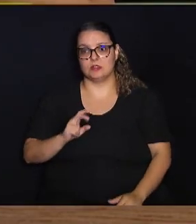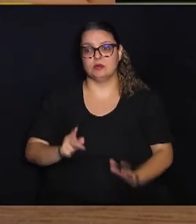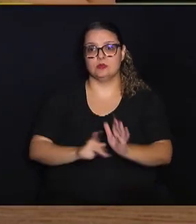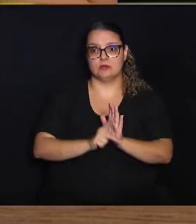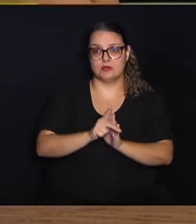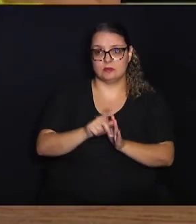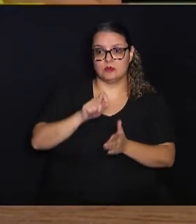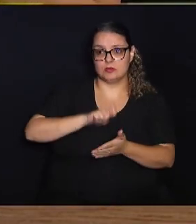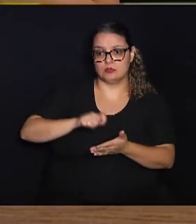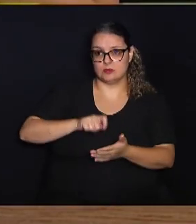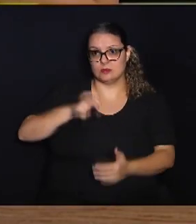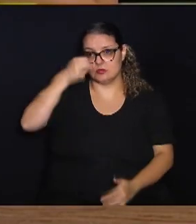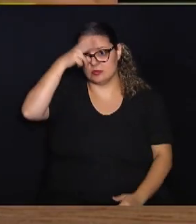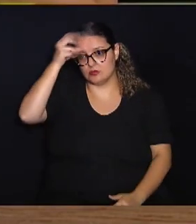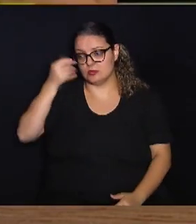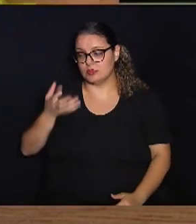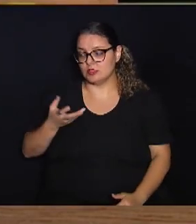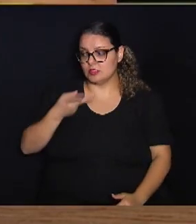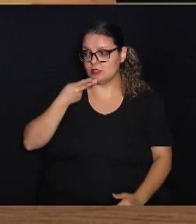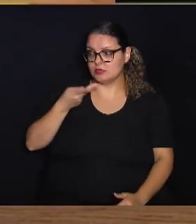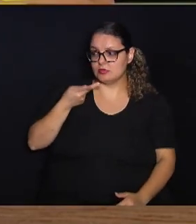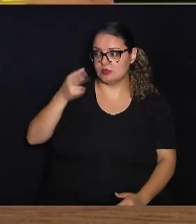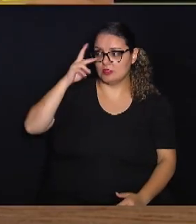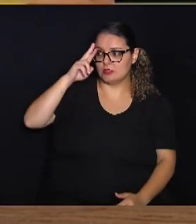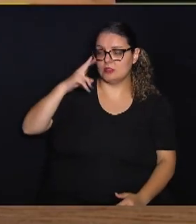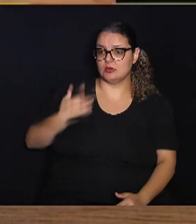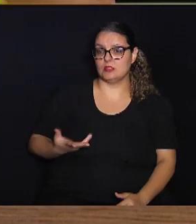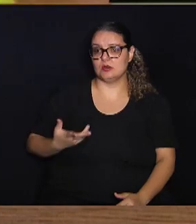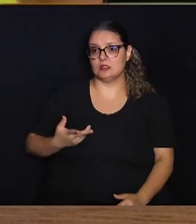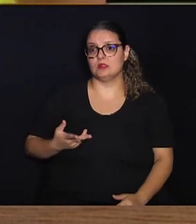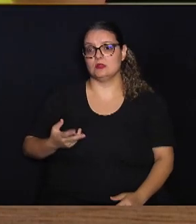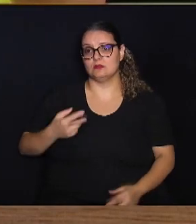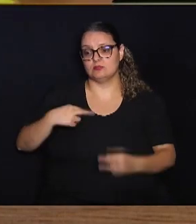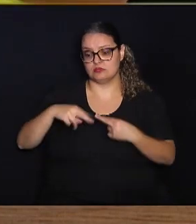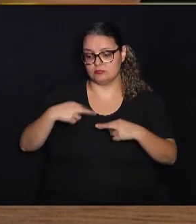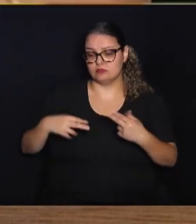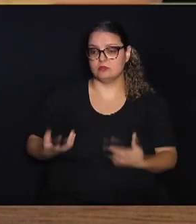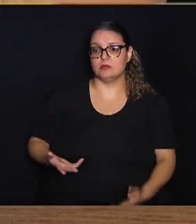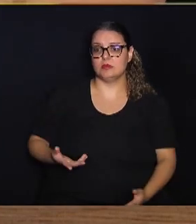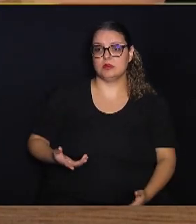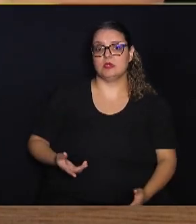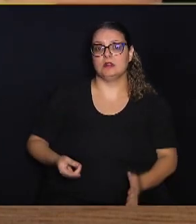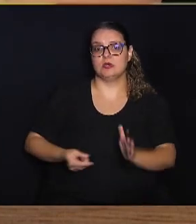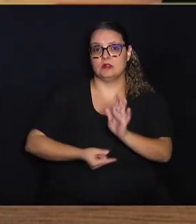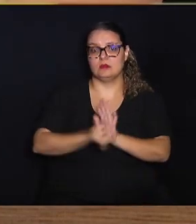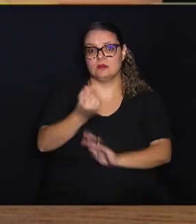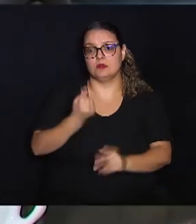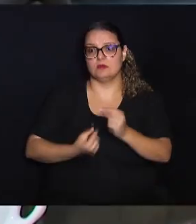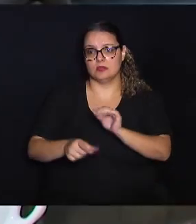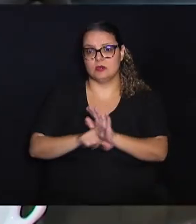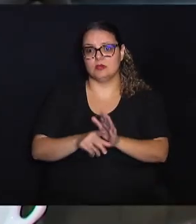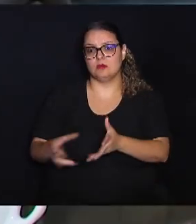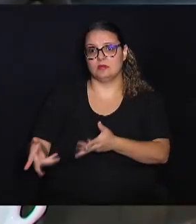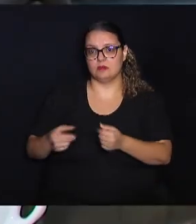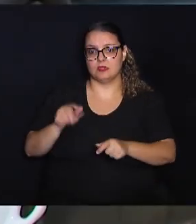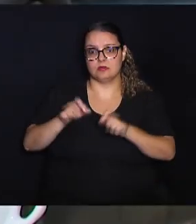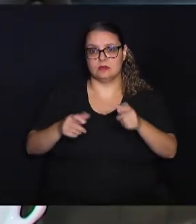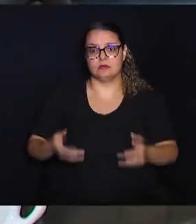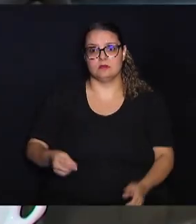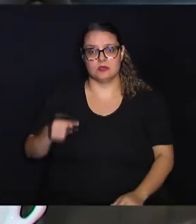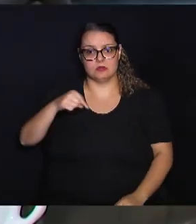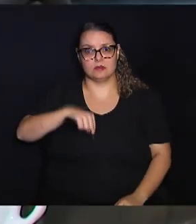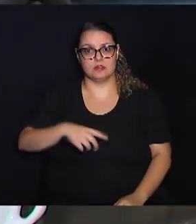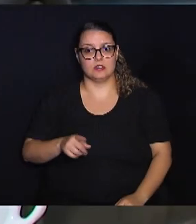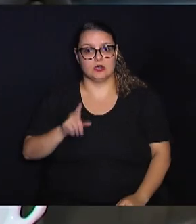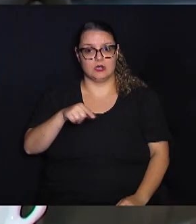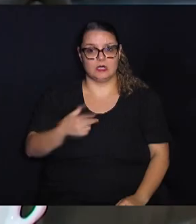autoria do prefeito. Queria que o senhor falasse sobre a importância da lei orçamentária e também convidar as pessoas para virem. Aliás, essa como eu